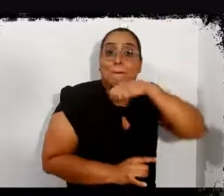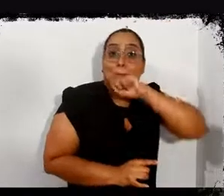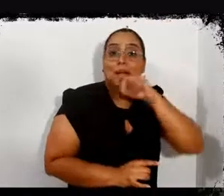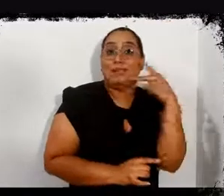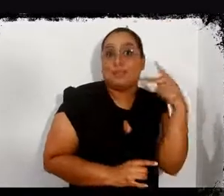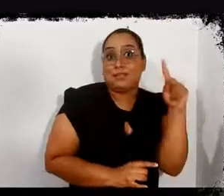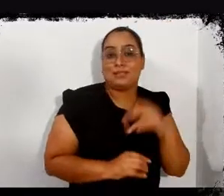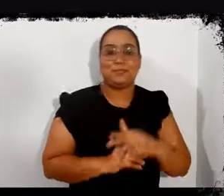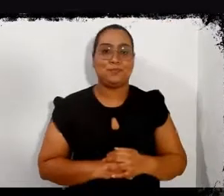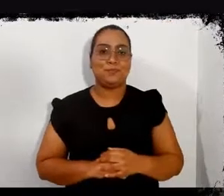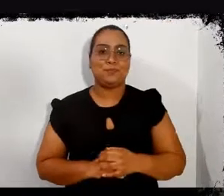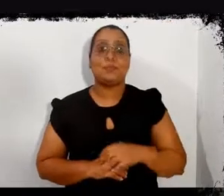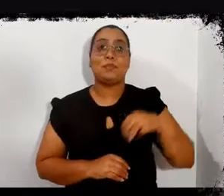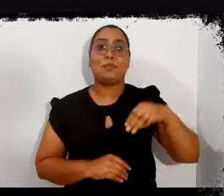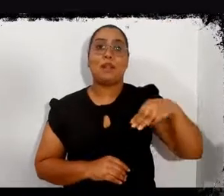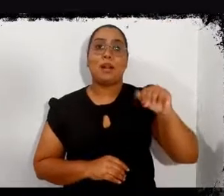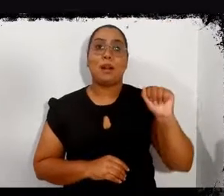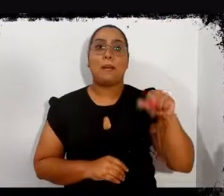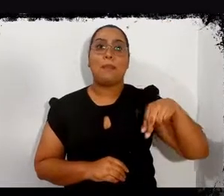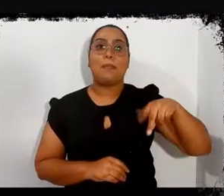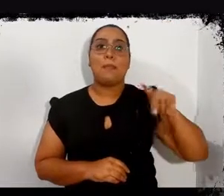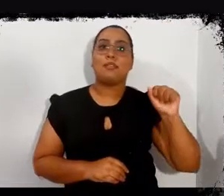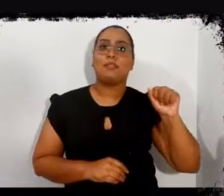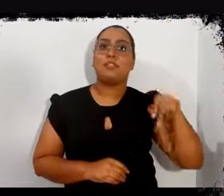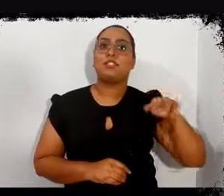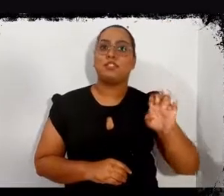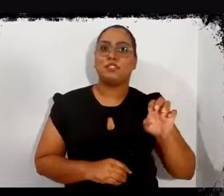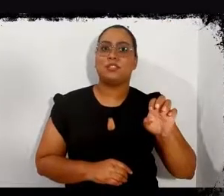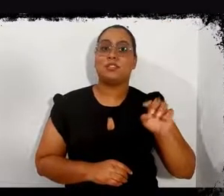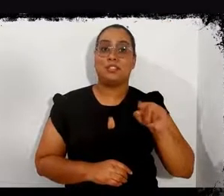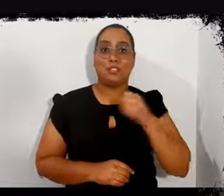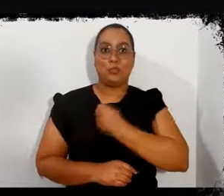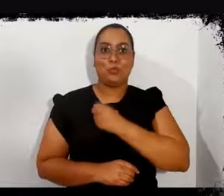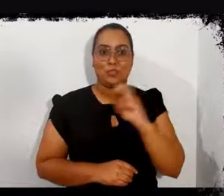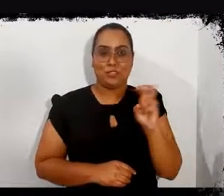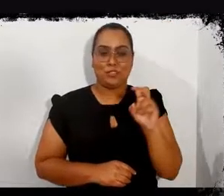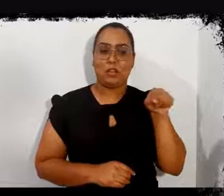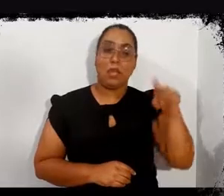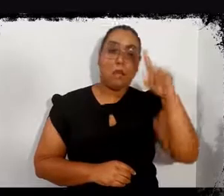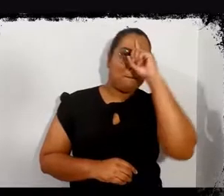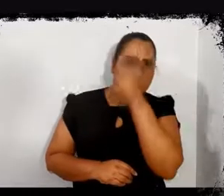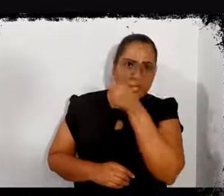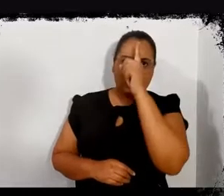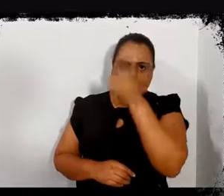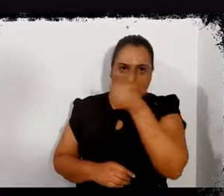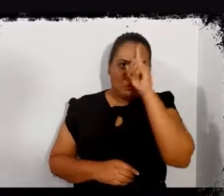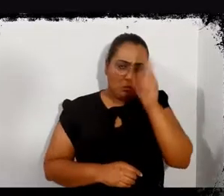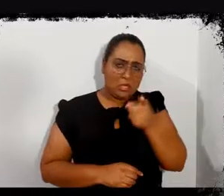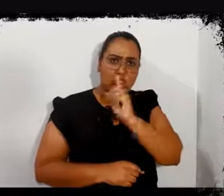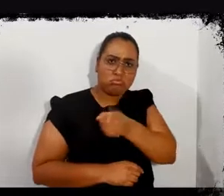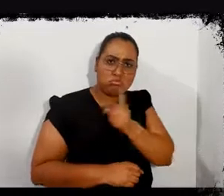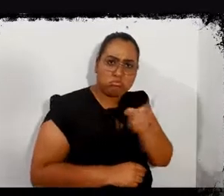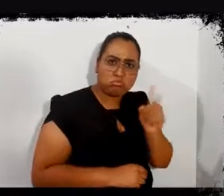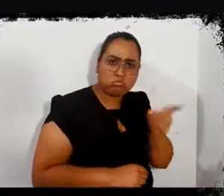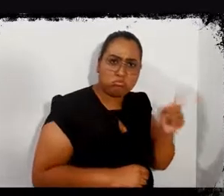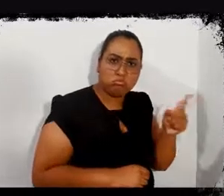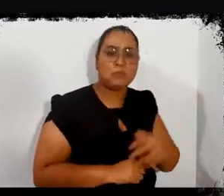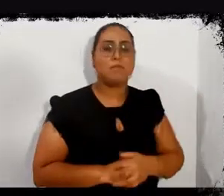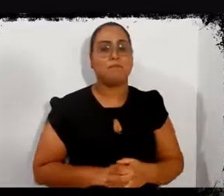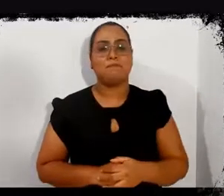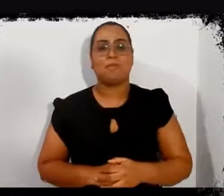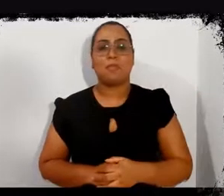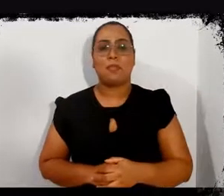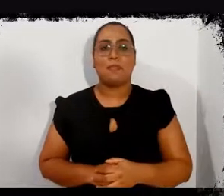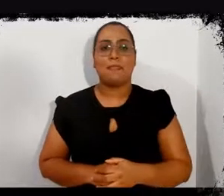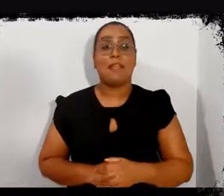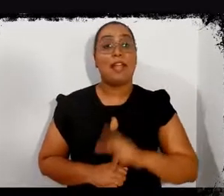de alguma coisa que ele precisa resolver. E a sétima esfera de ação